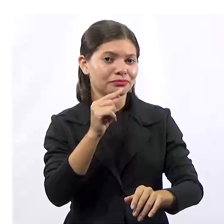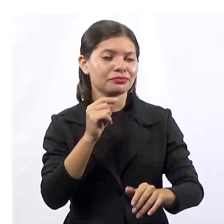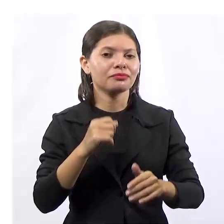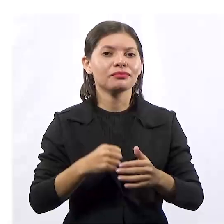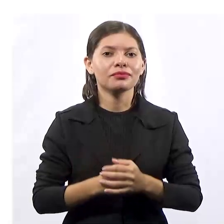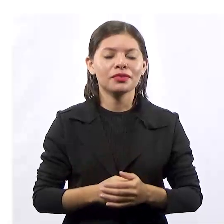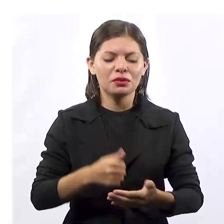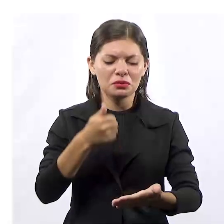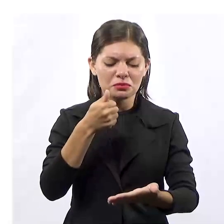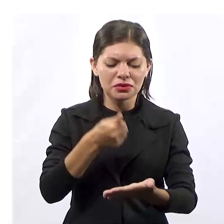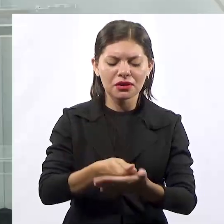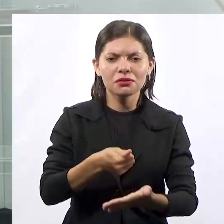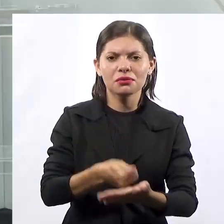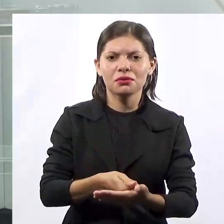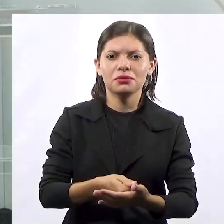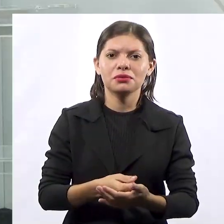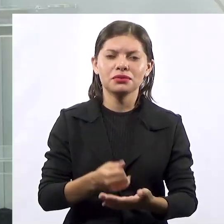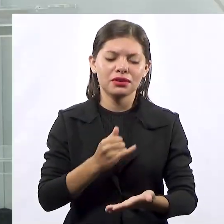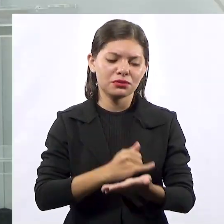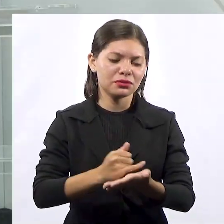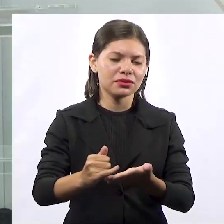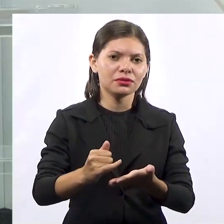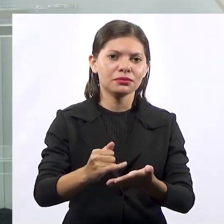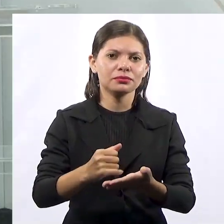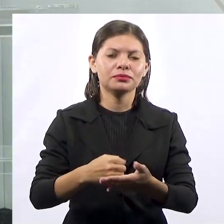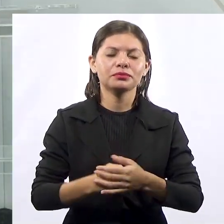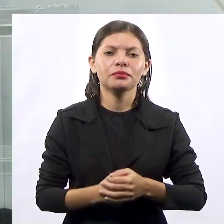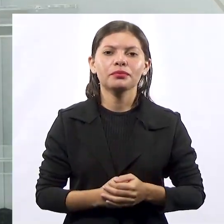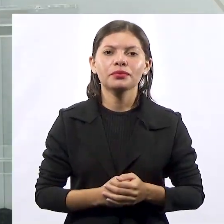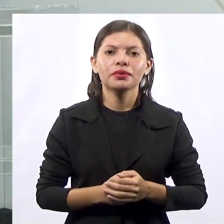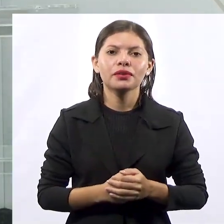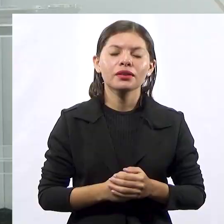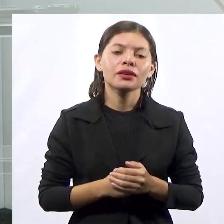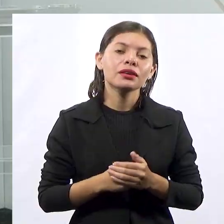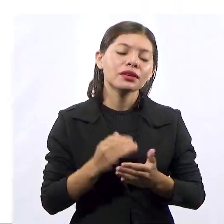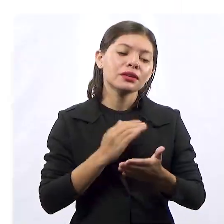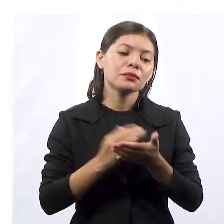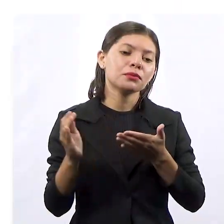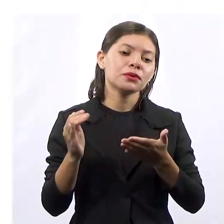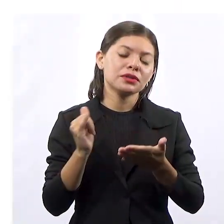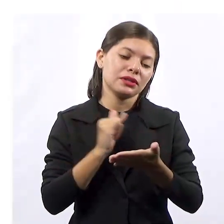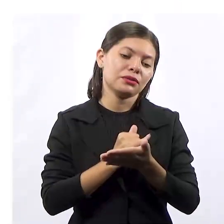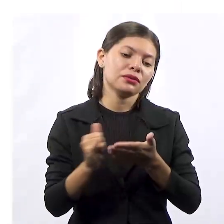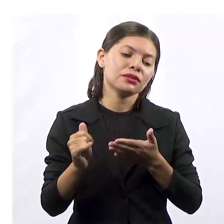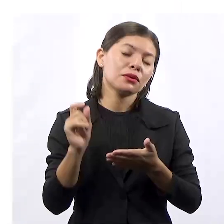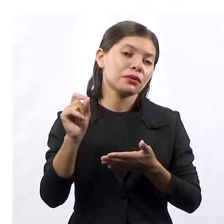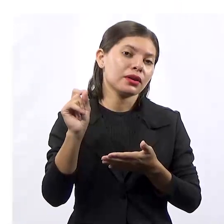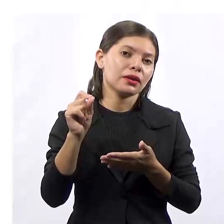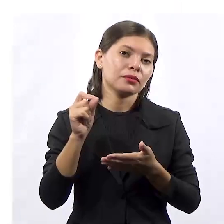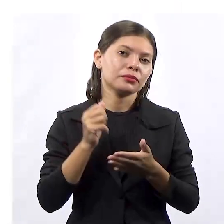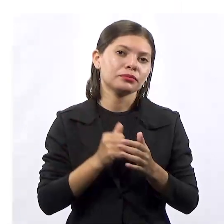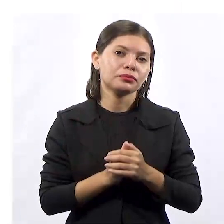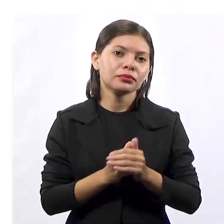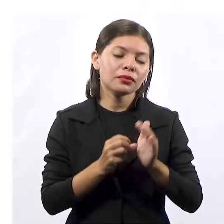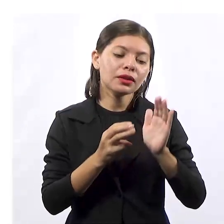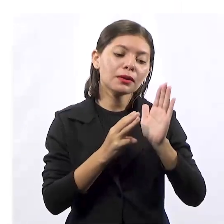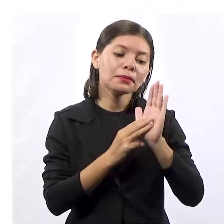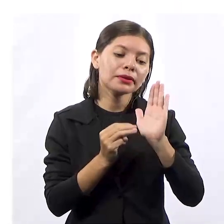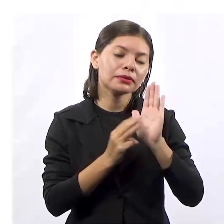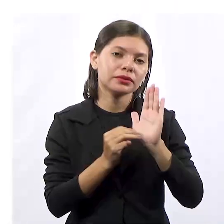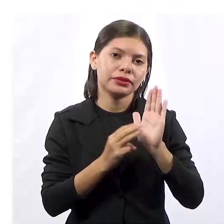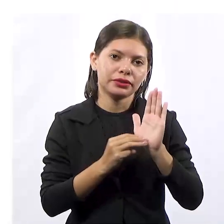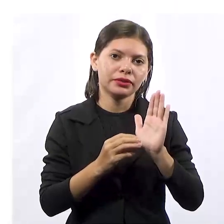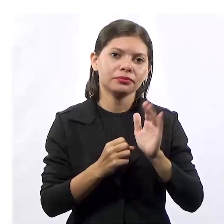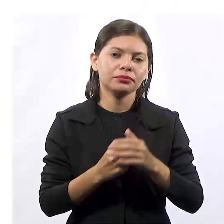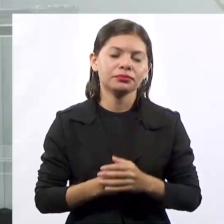são obrigatórios na introdução. Depois de feita a introdução, vem o quê? A